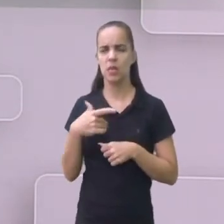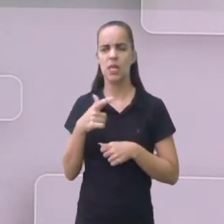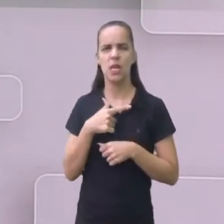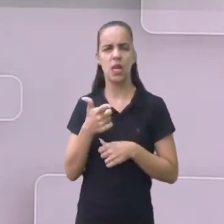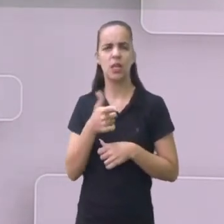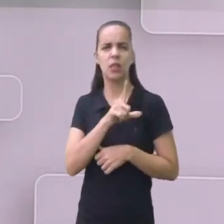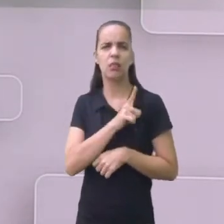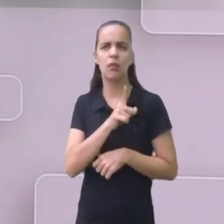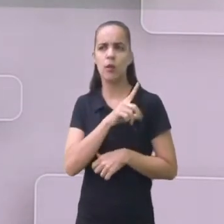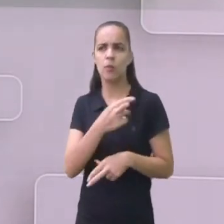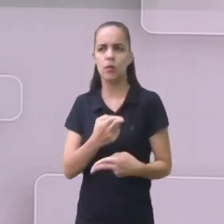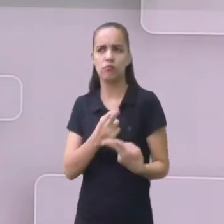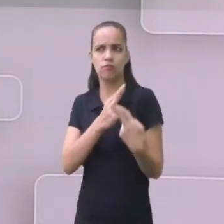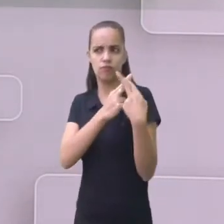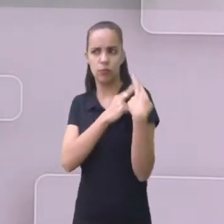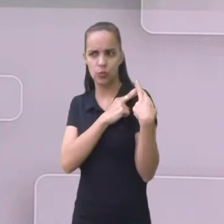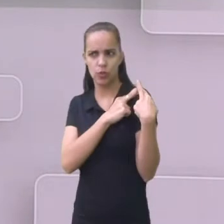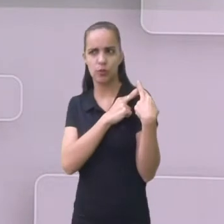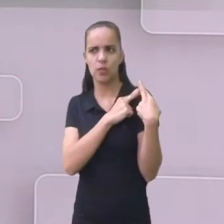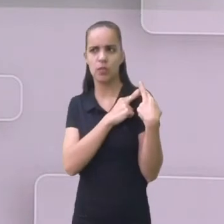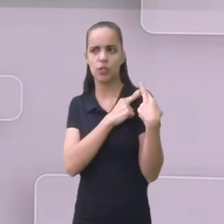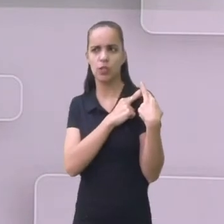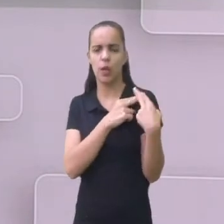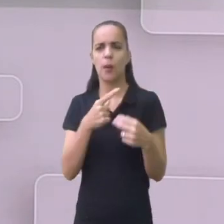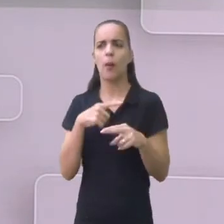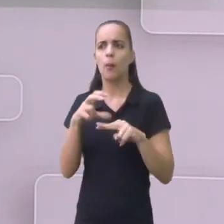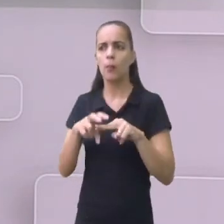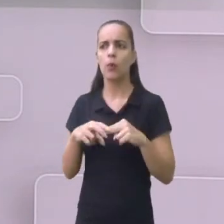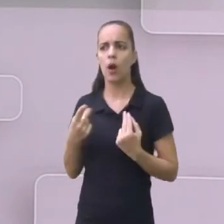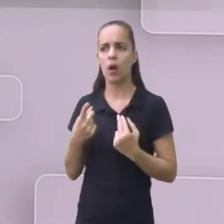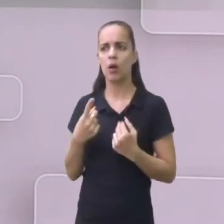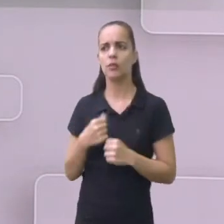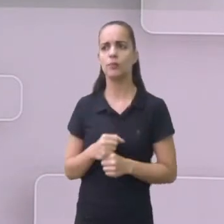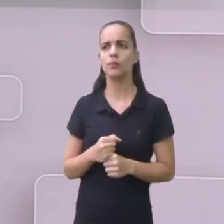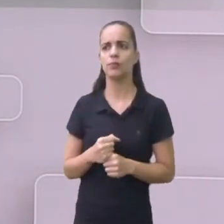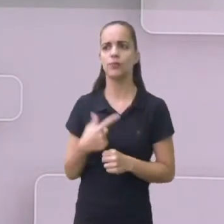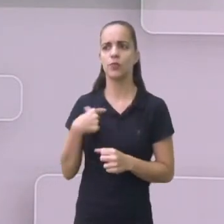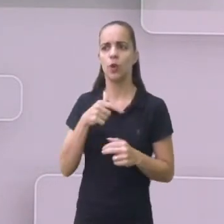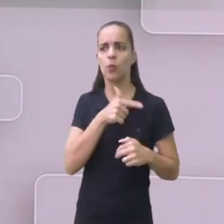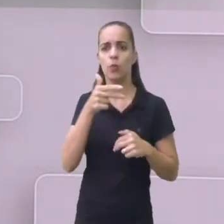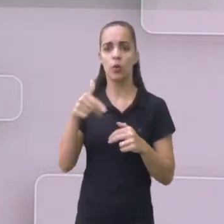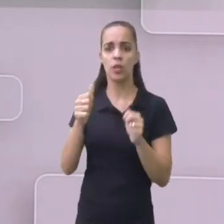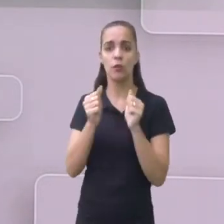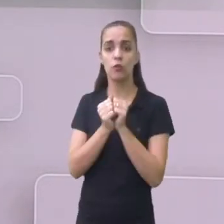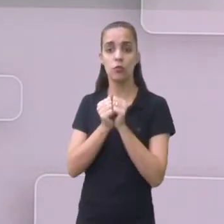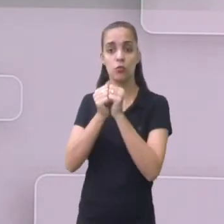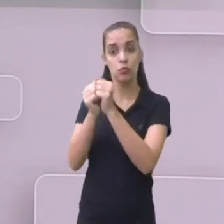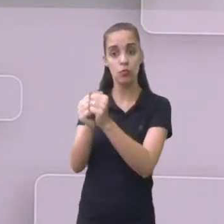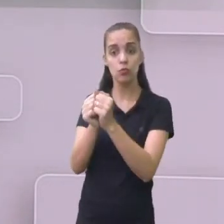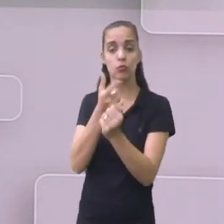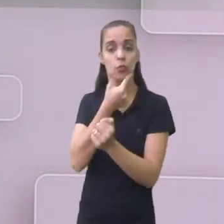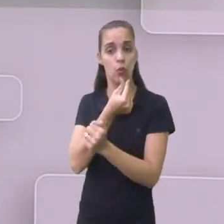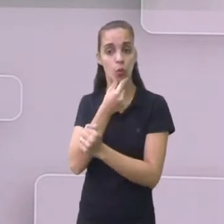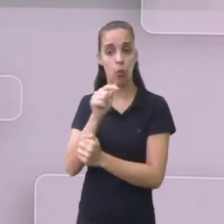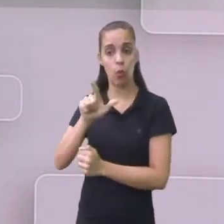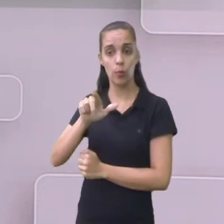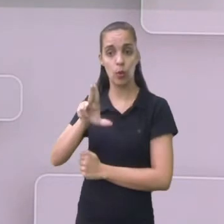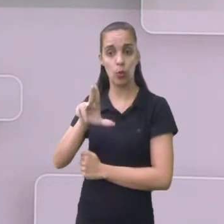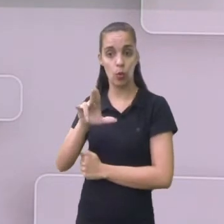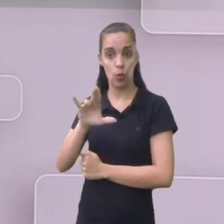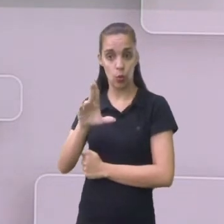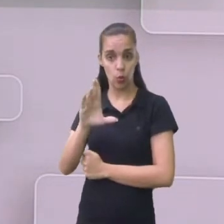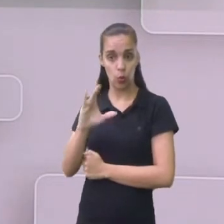peso e uma assinatura muito grande que foi, junto com o Lúcio Costa, a construção de Brasília. Vocês